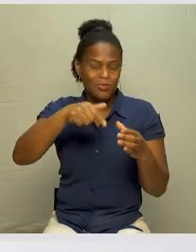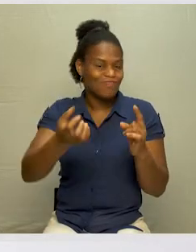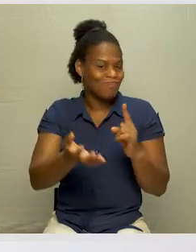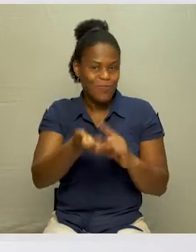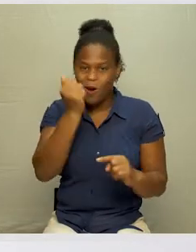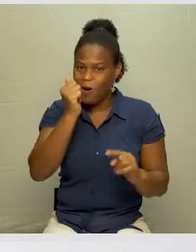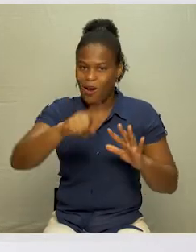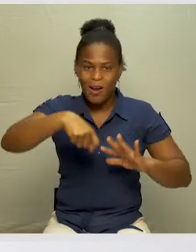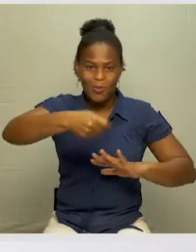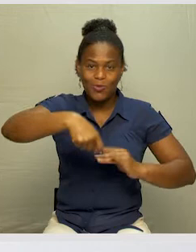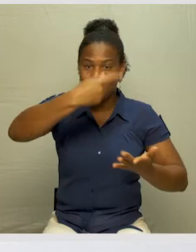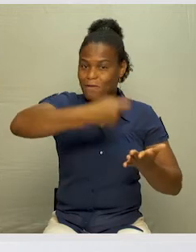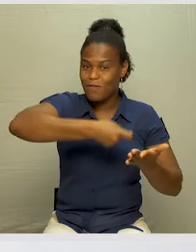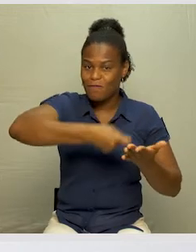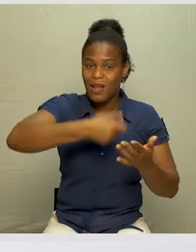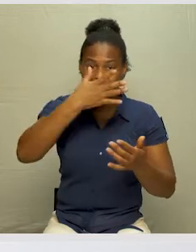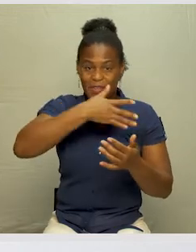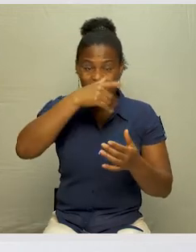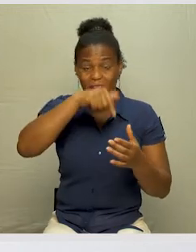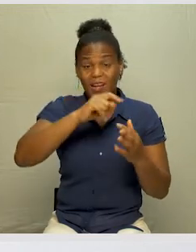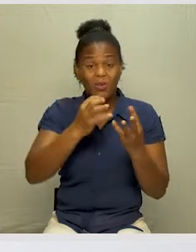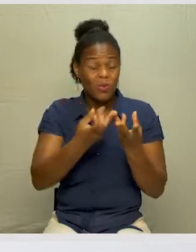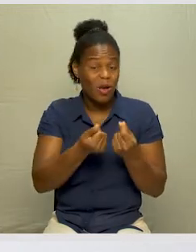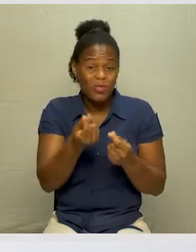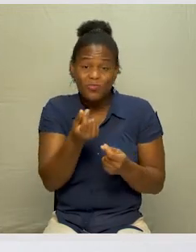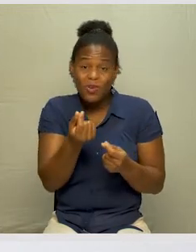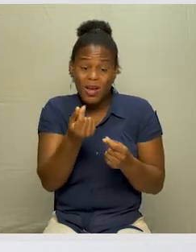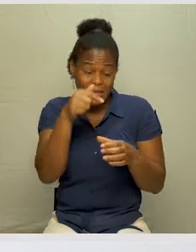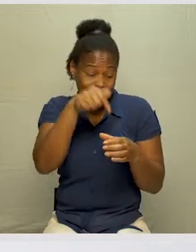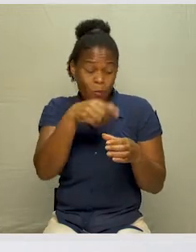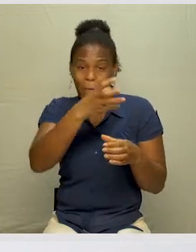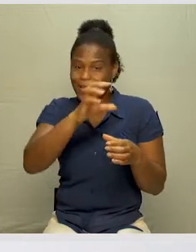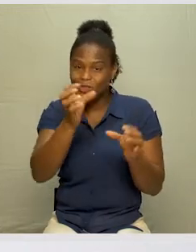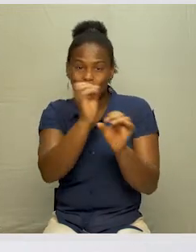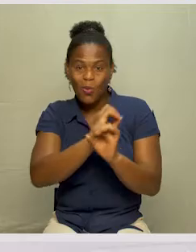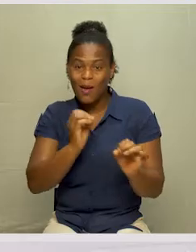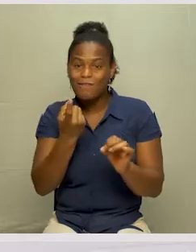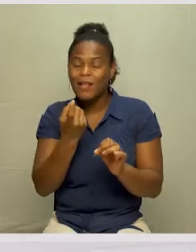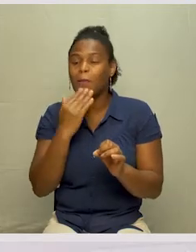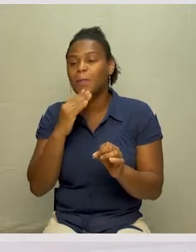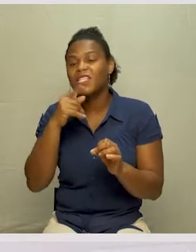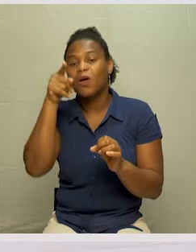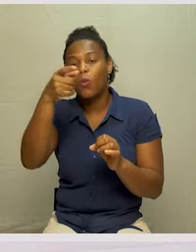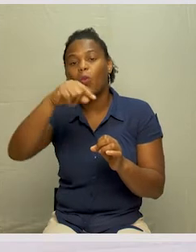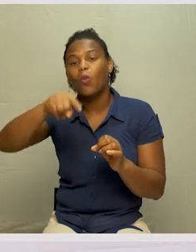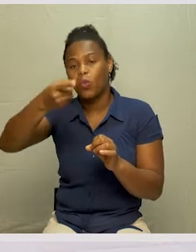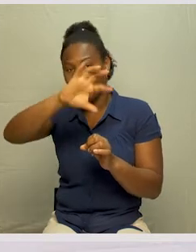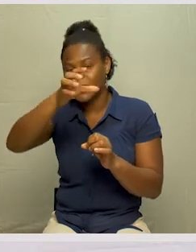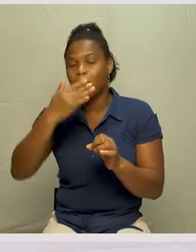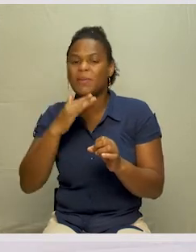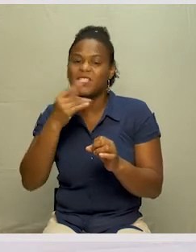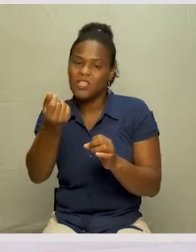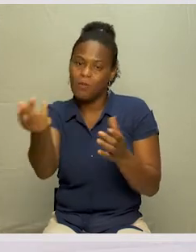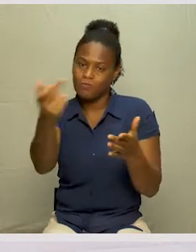gerar recursos para financiar a atividade econômica interna. Vamos ver um exemplo.